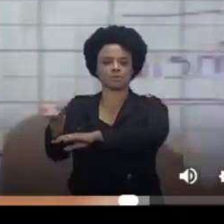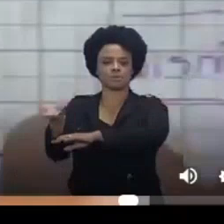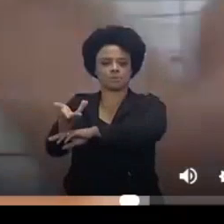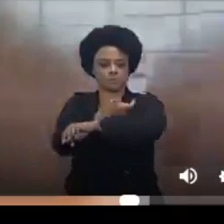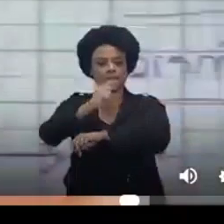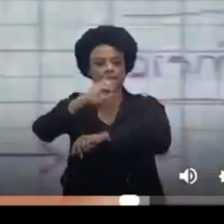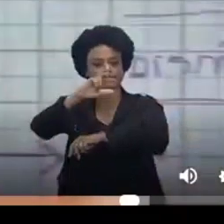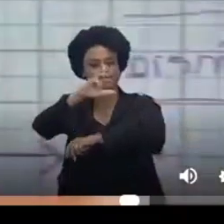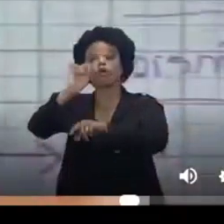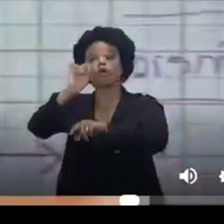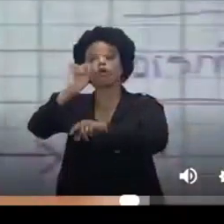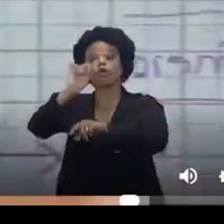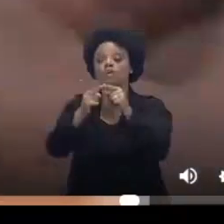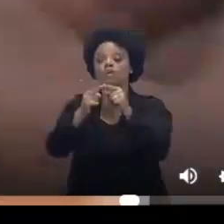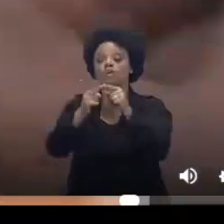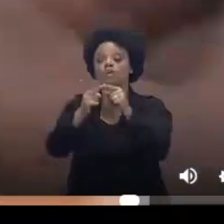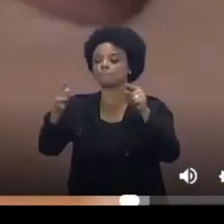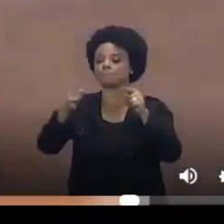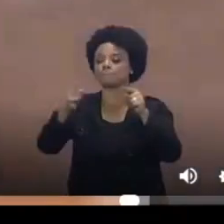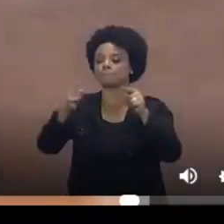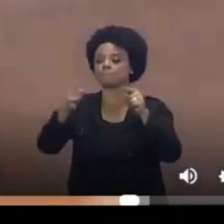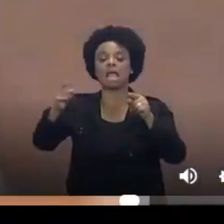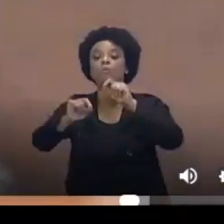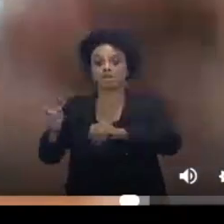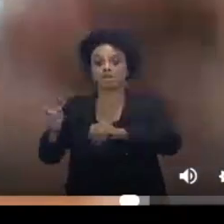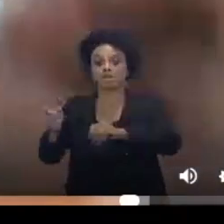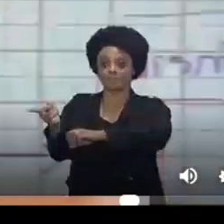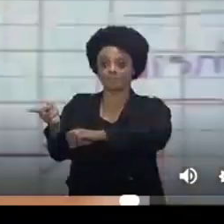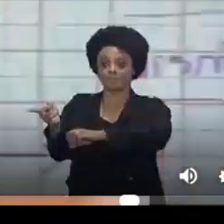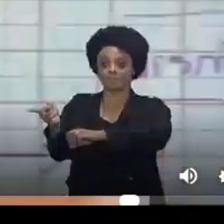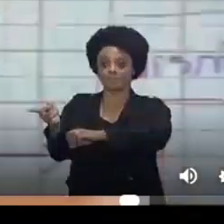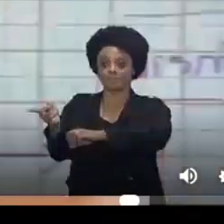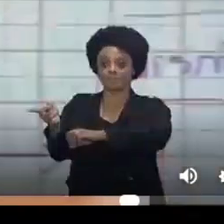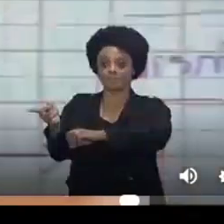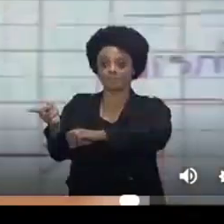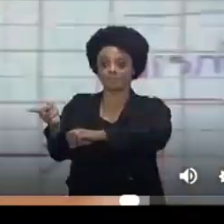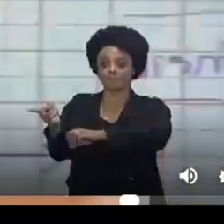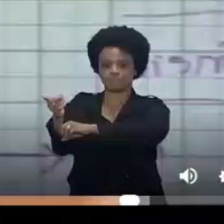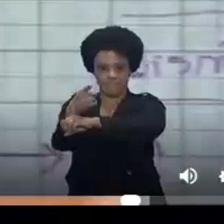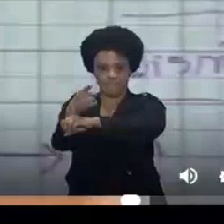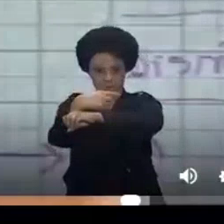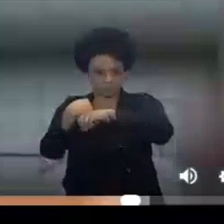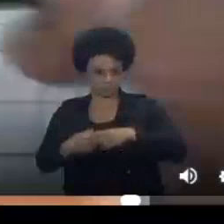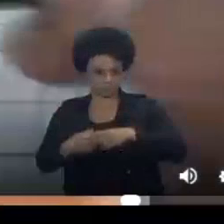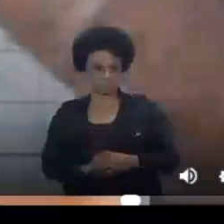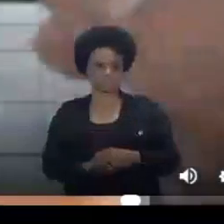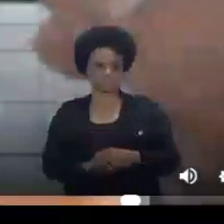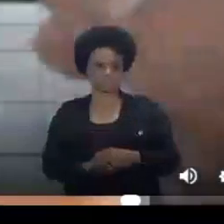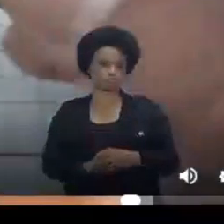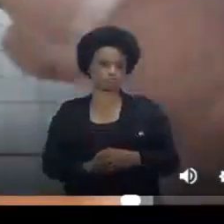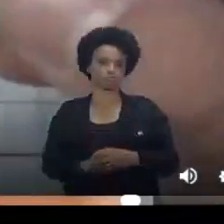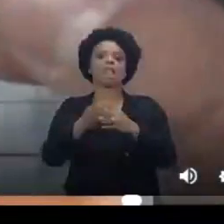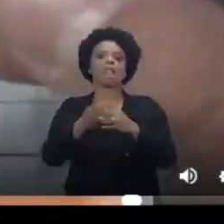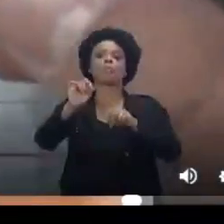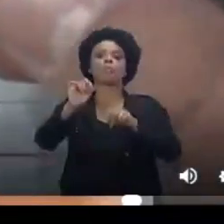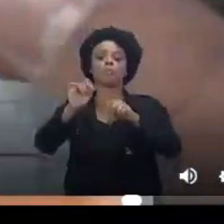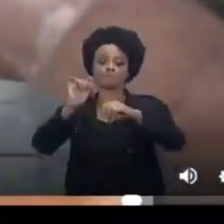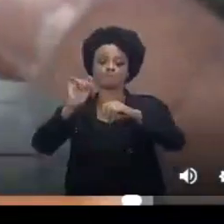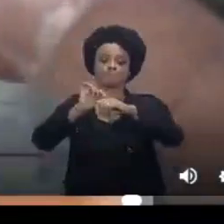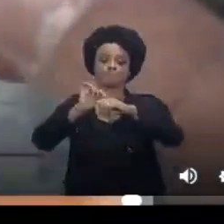o que nós estamos medindo? Velocidade, né? Velocidade entre quem? Entre o